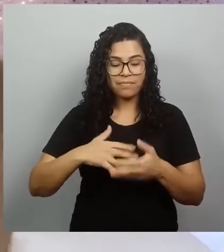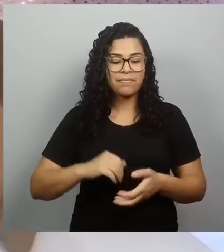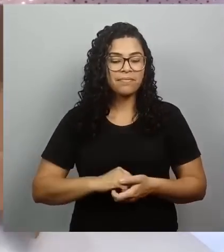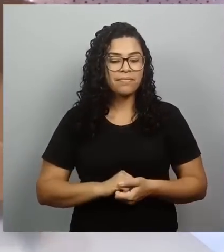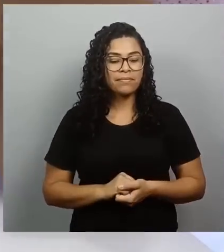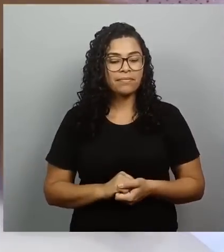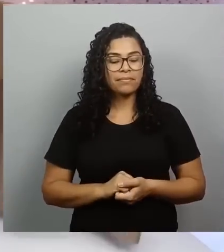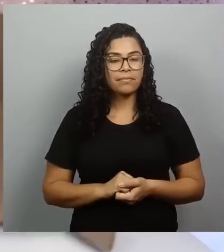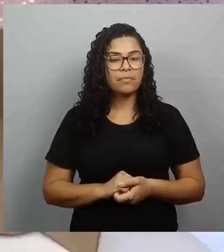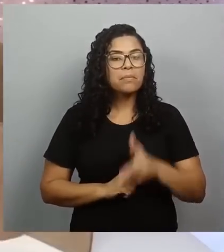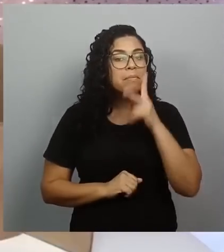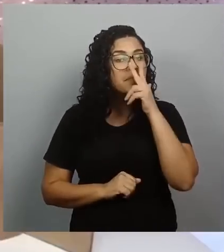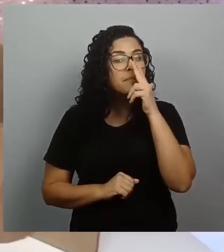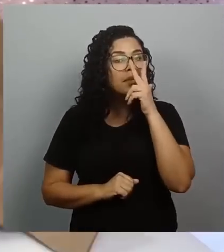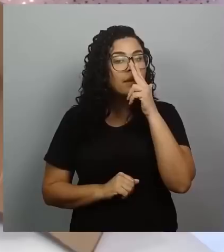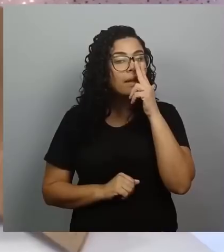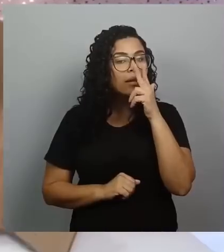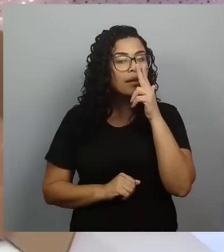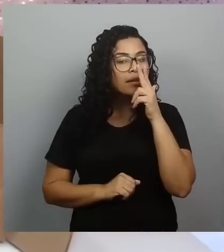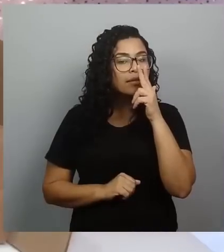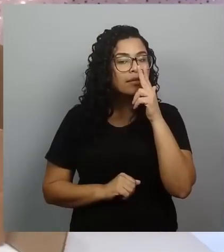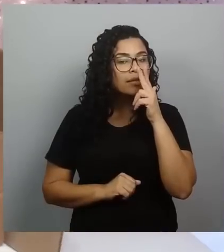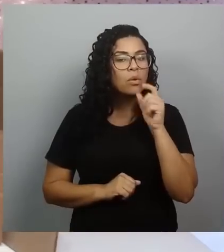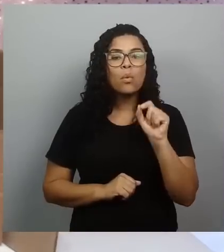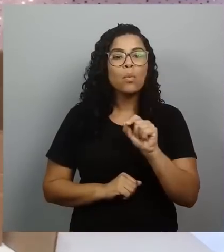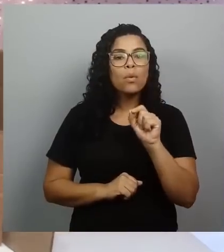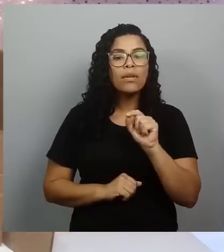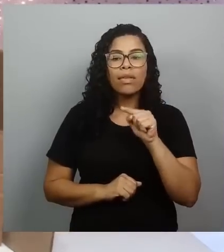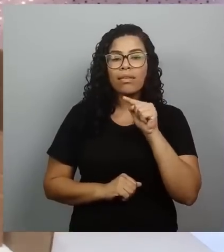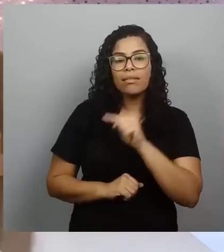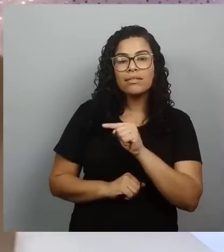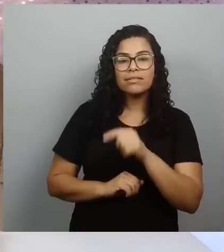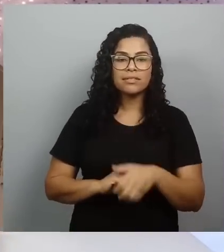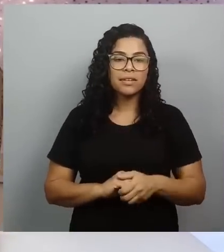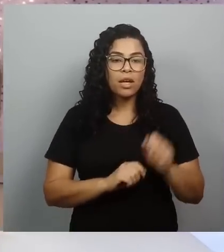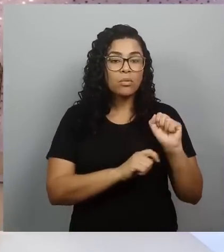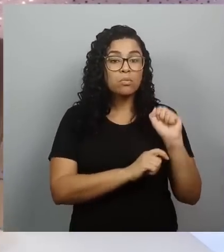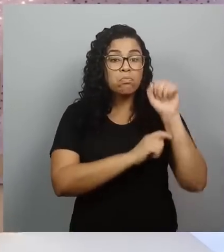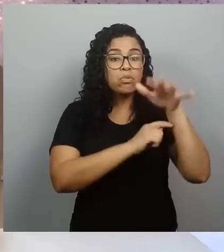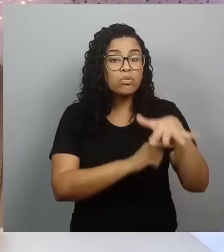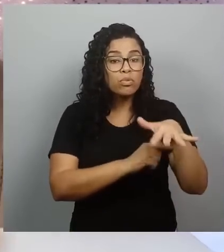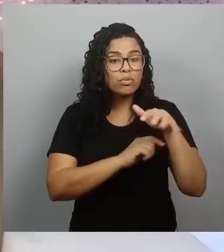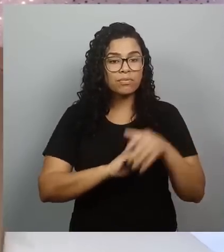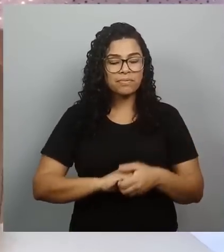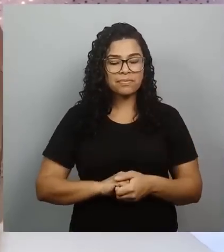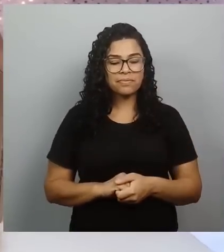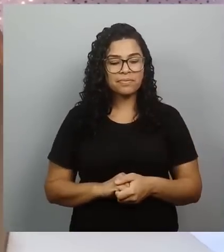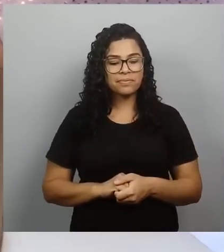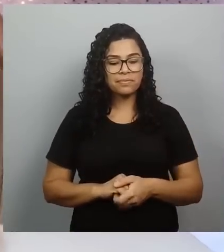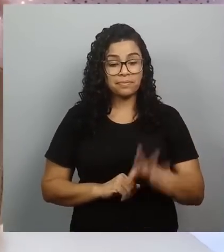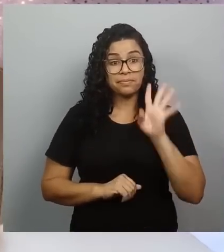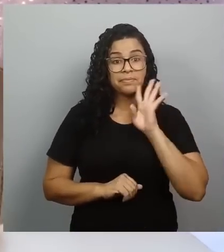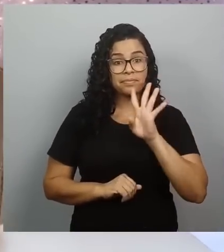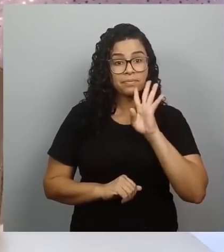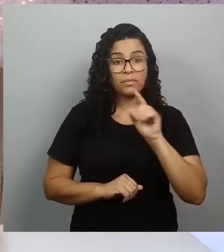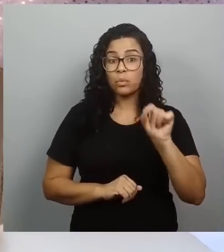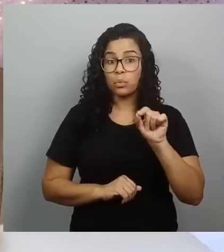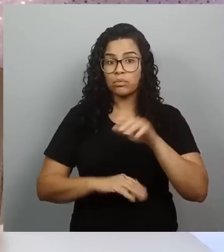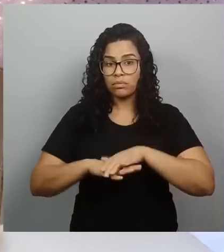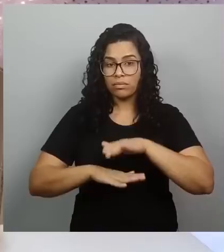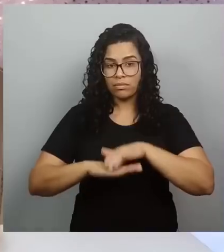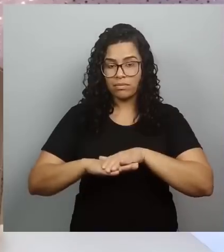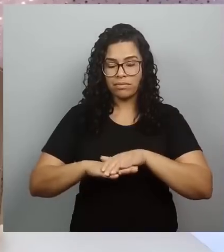daqui é como fosse uma cesta. Olha que legal. O que eu fiz